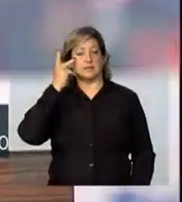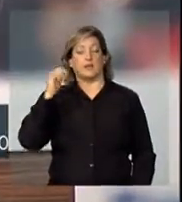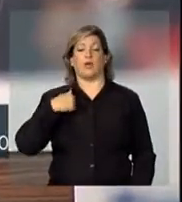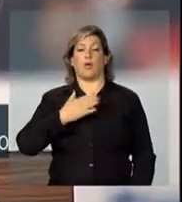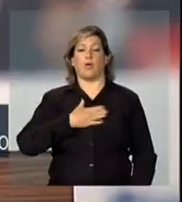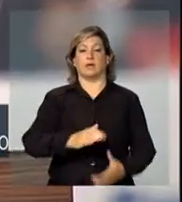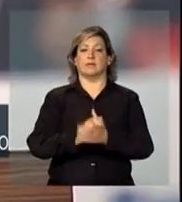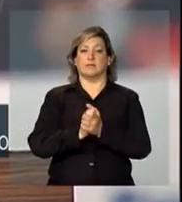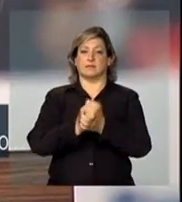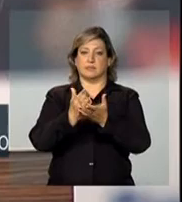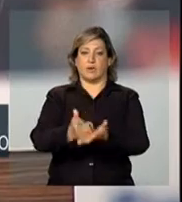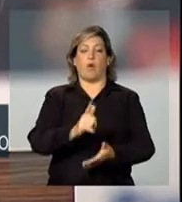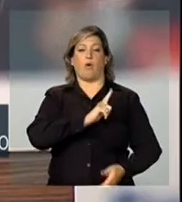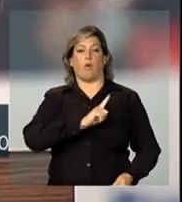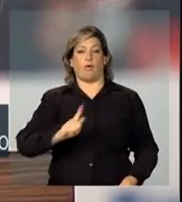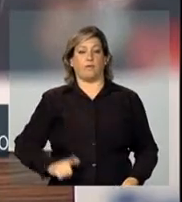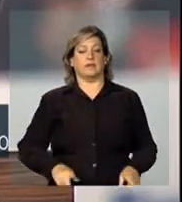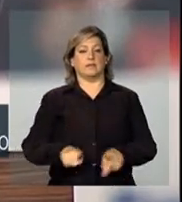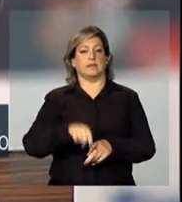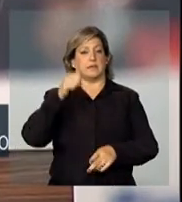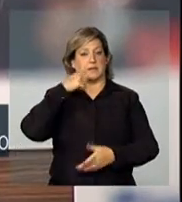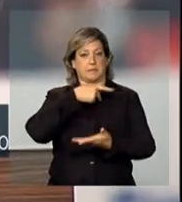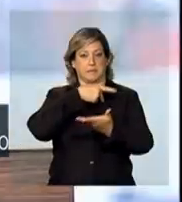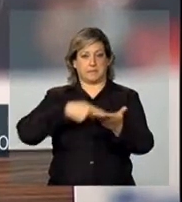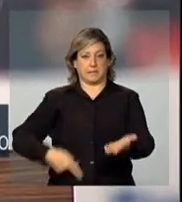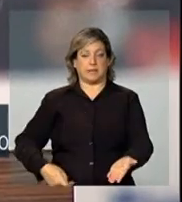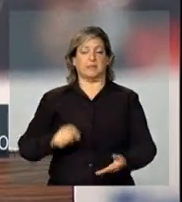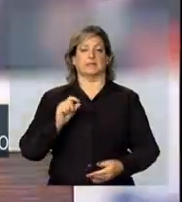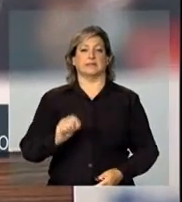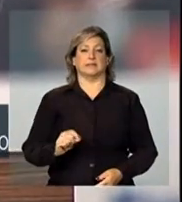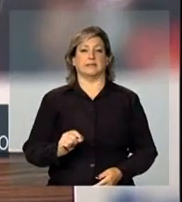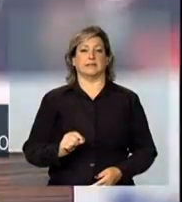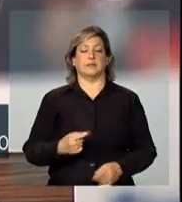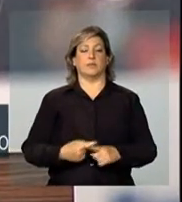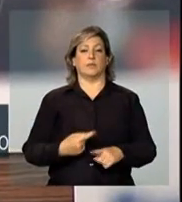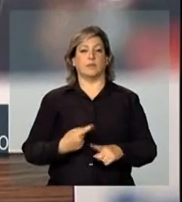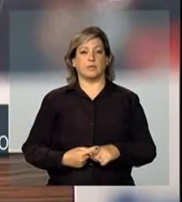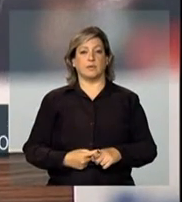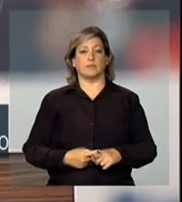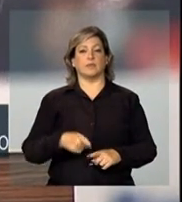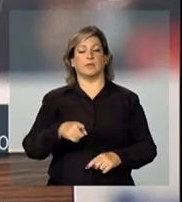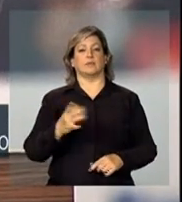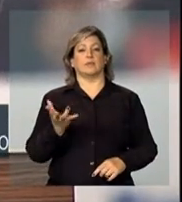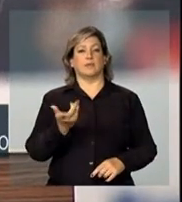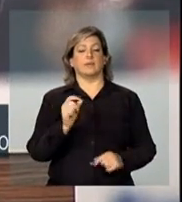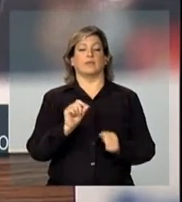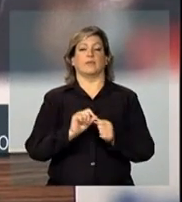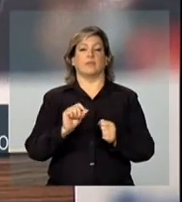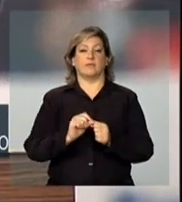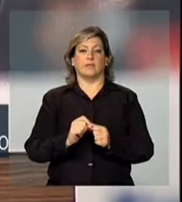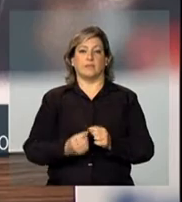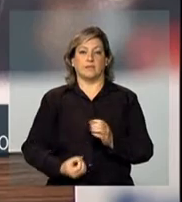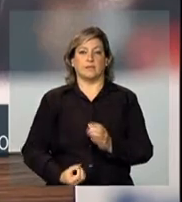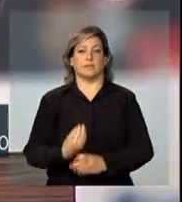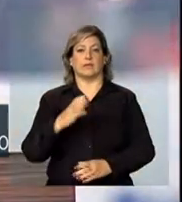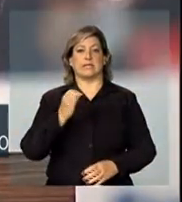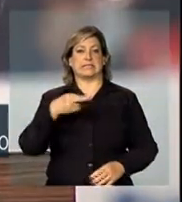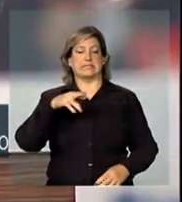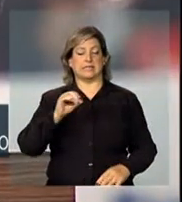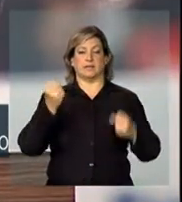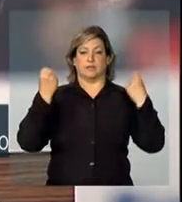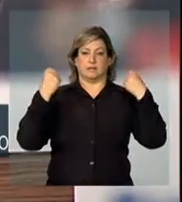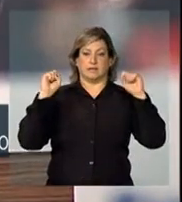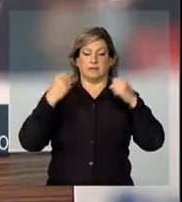com o governador e com a Presidenta pelo gesto a criação de um centro